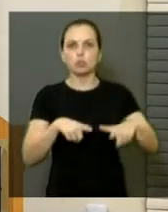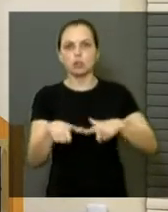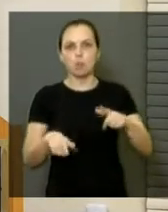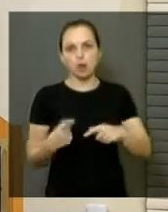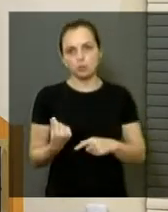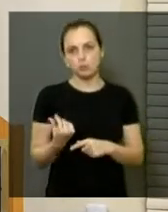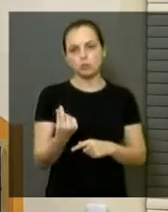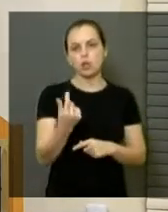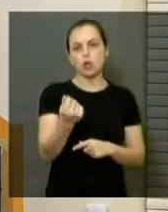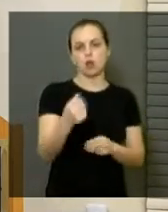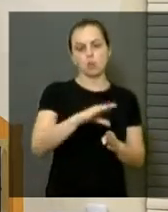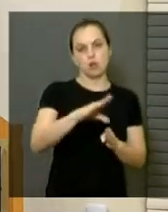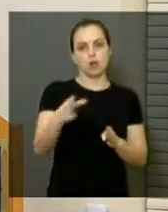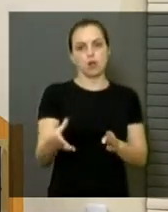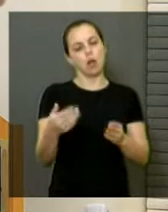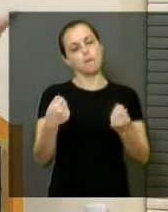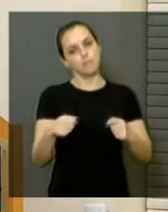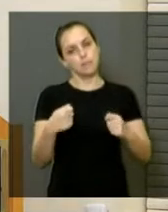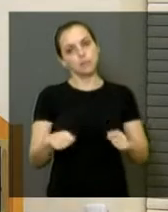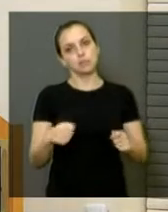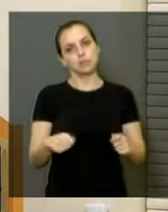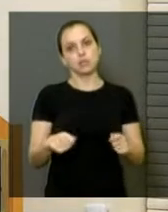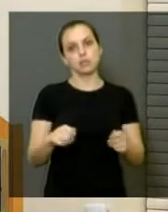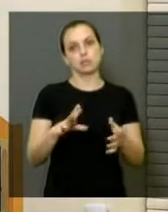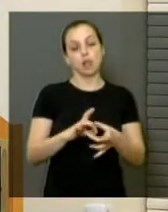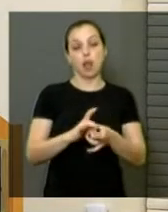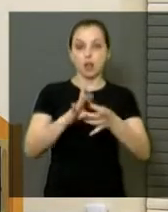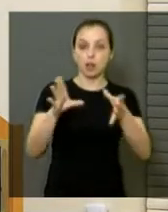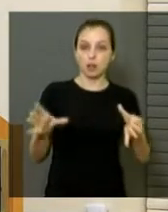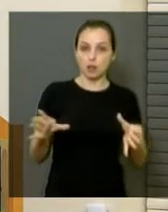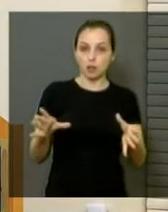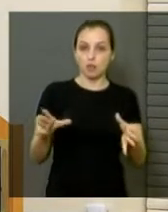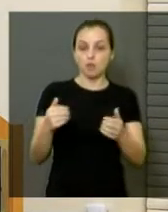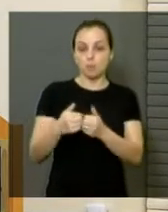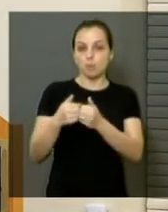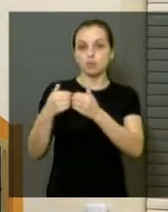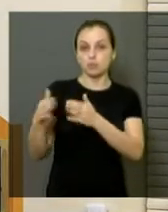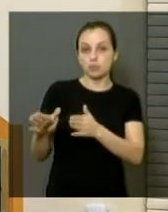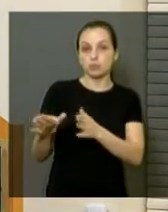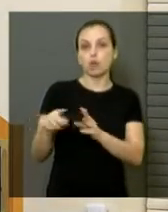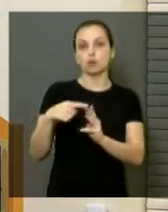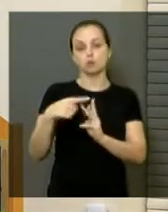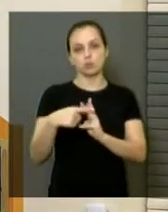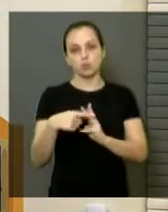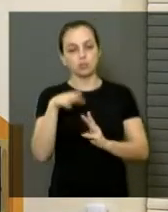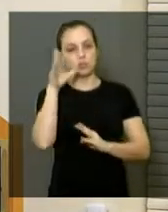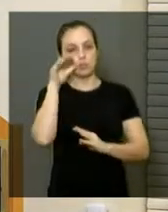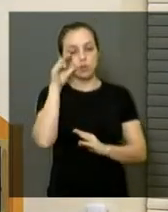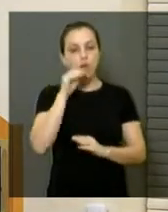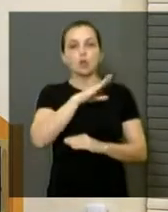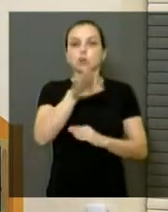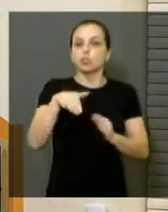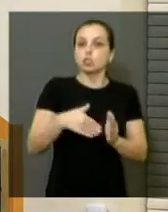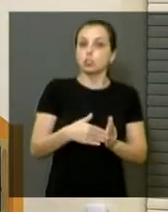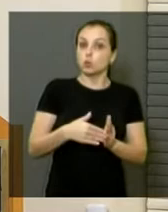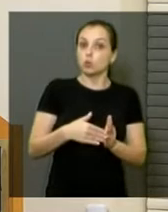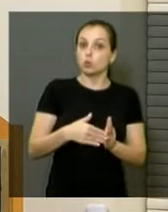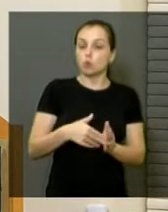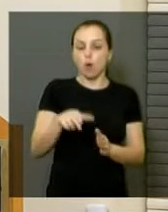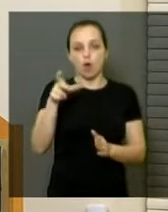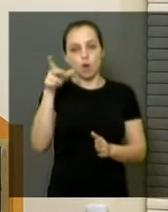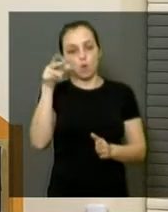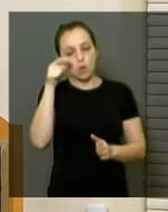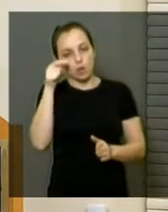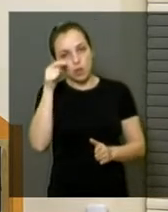custo para a Câmara, porque você tem que fazer a rescisão com esses 3 funcionários. Tudo isso para atender ao